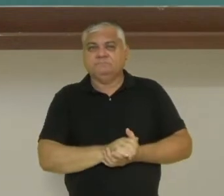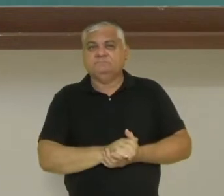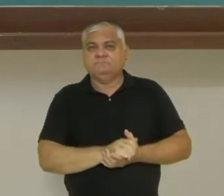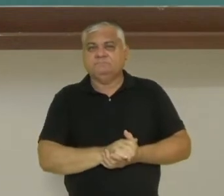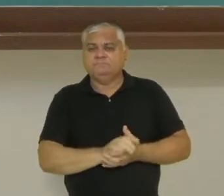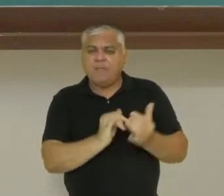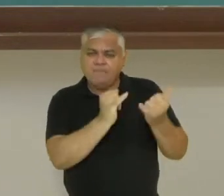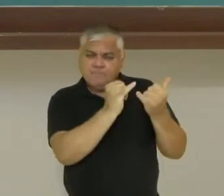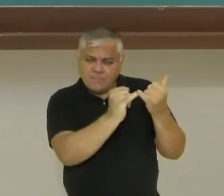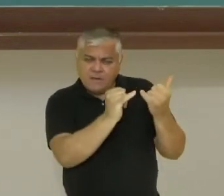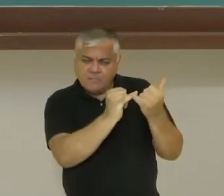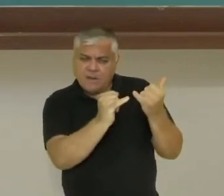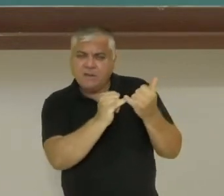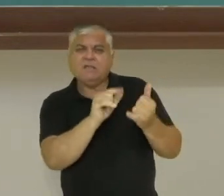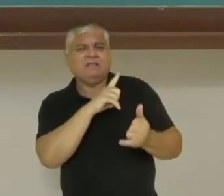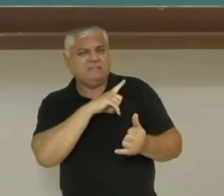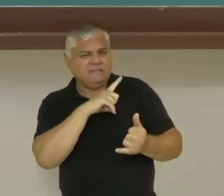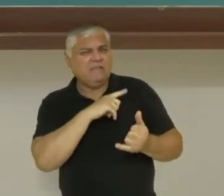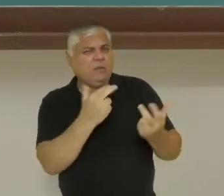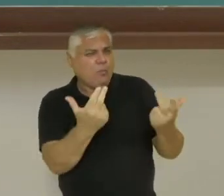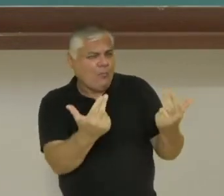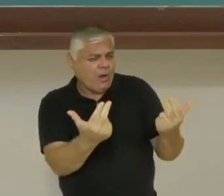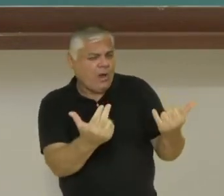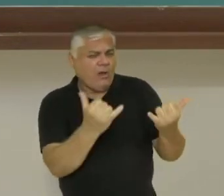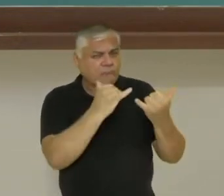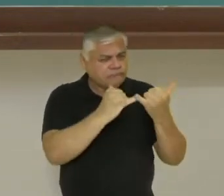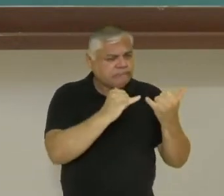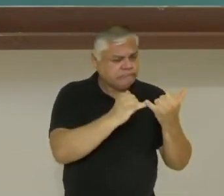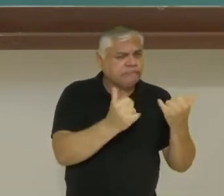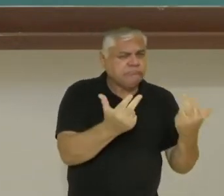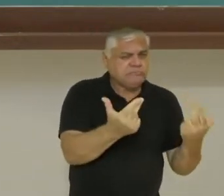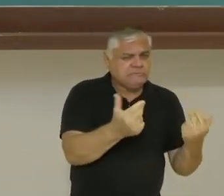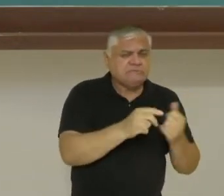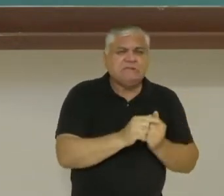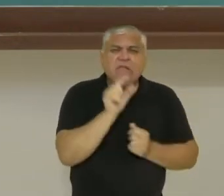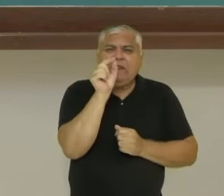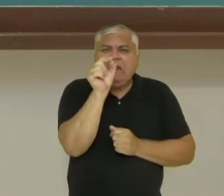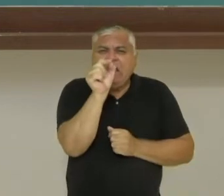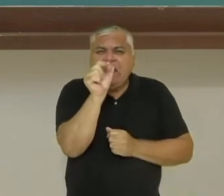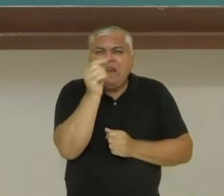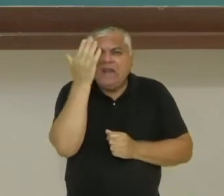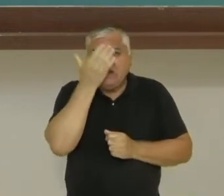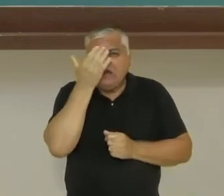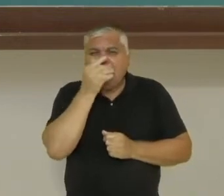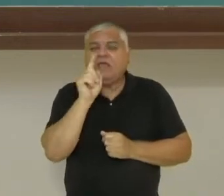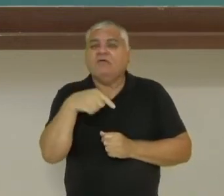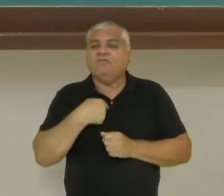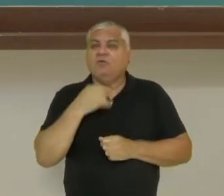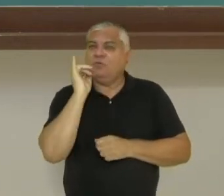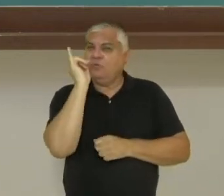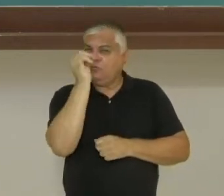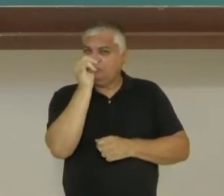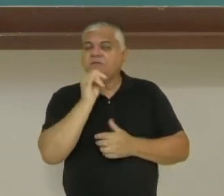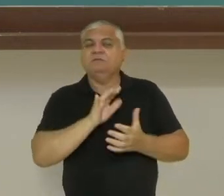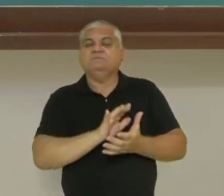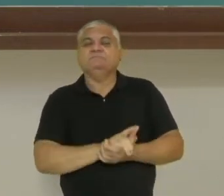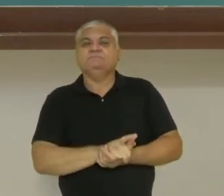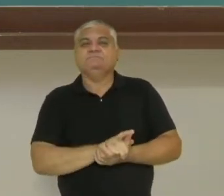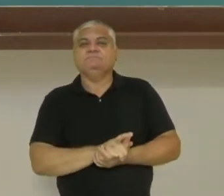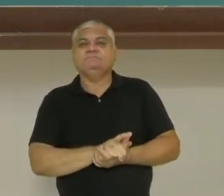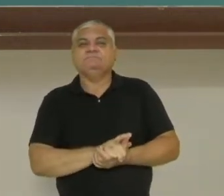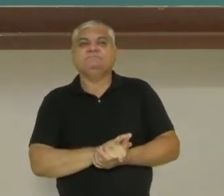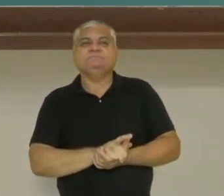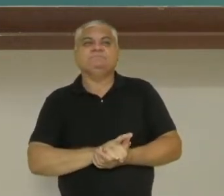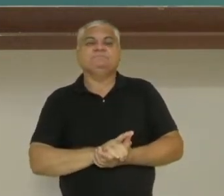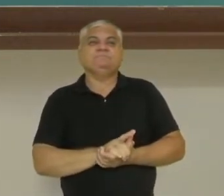semelhantes sim, quando eu falei daquelas estruturas bem pequenininhas, que eu já vou contar mais sobre elas para você, tá bom? Muito